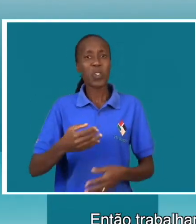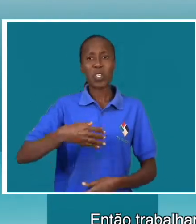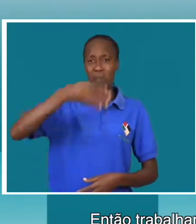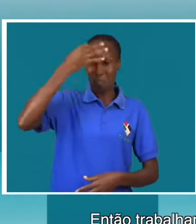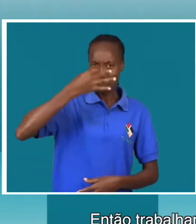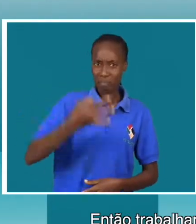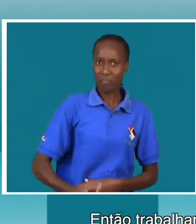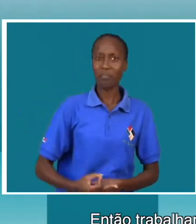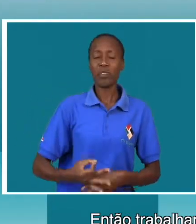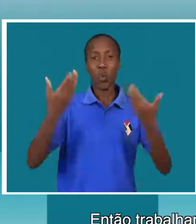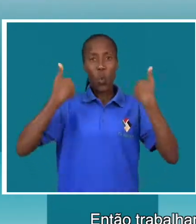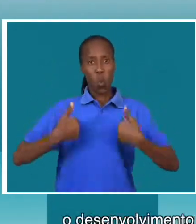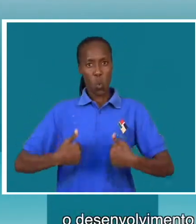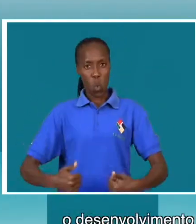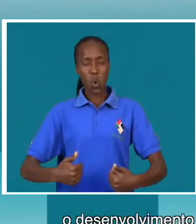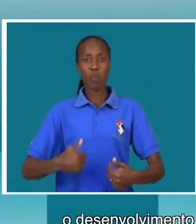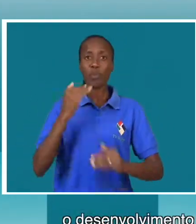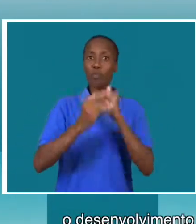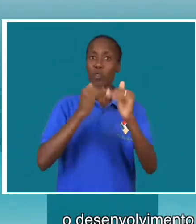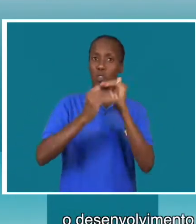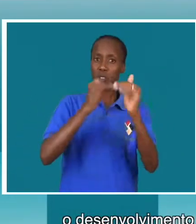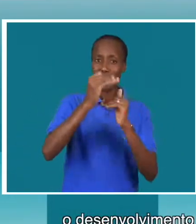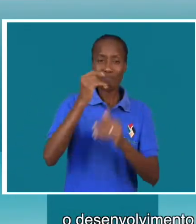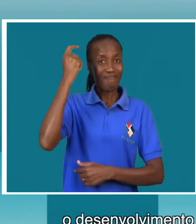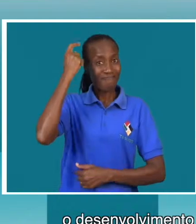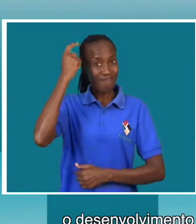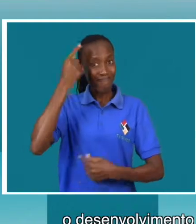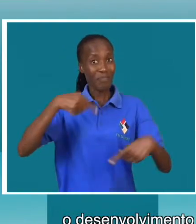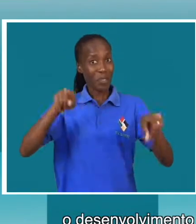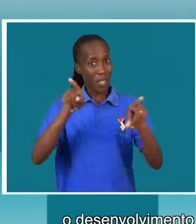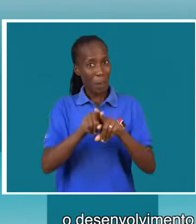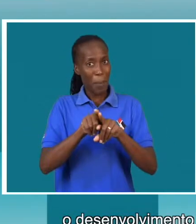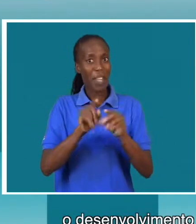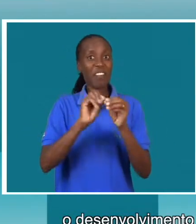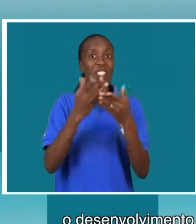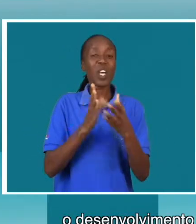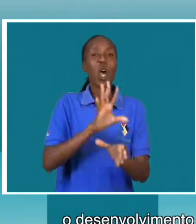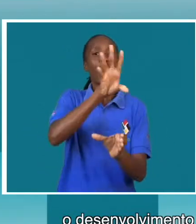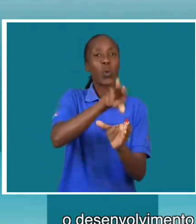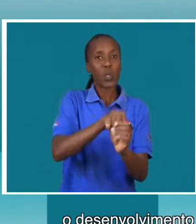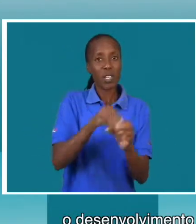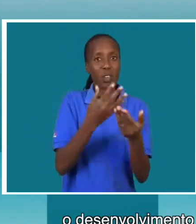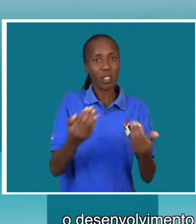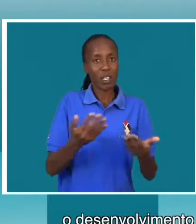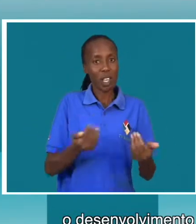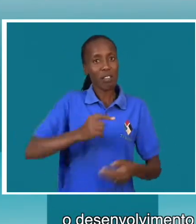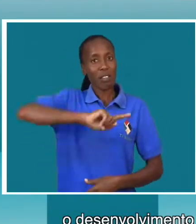a parte física das crianças, desenvolvimento, o ciclo mental. E também essa inclusão das crianças,